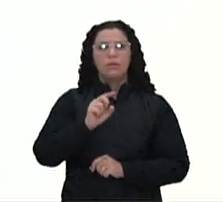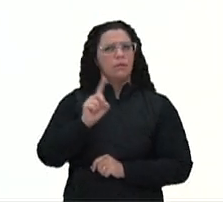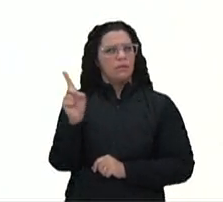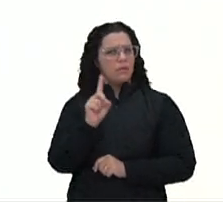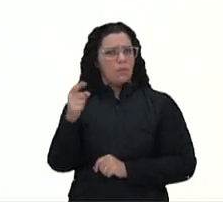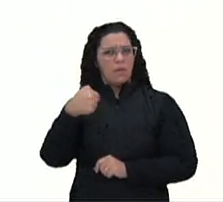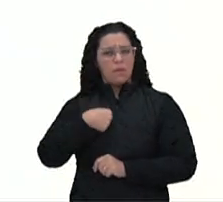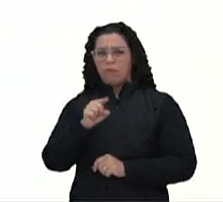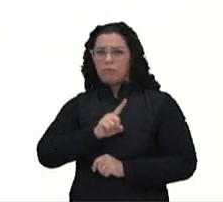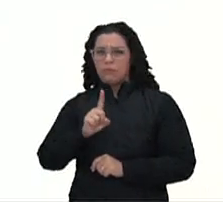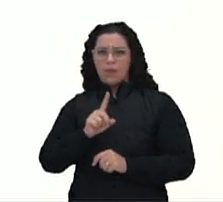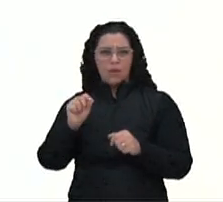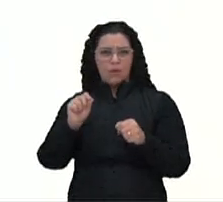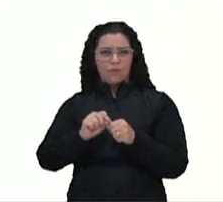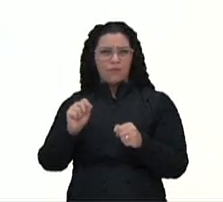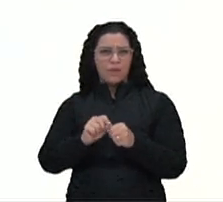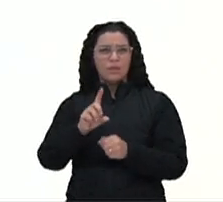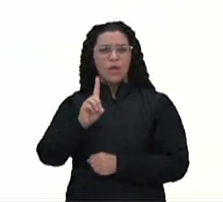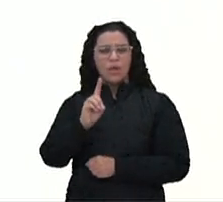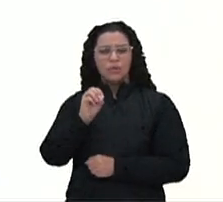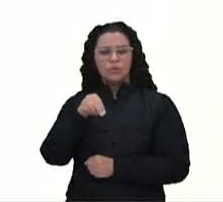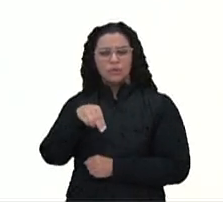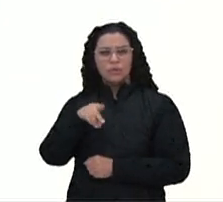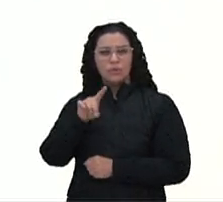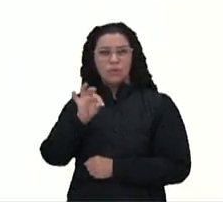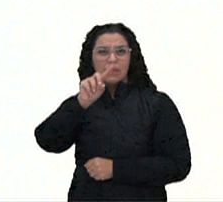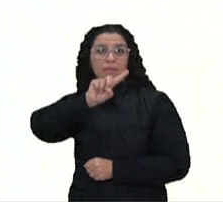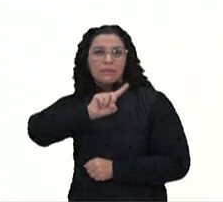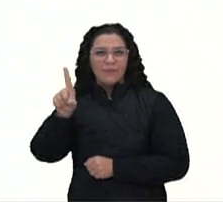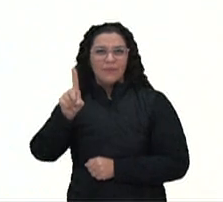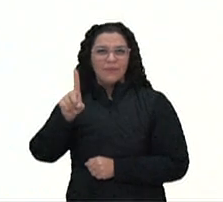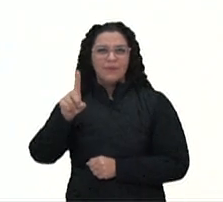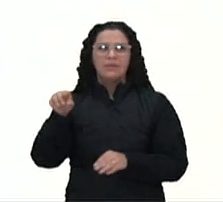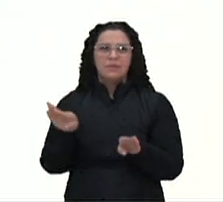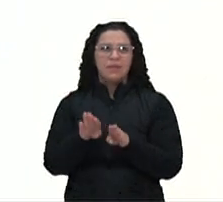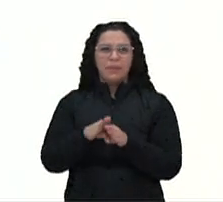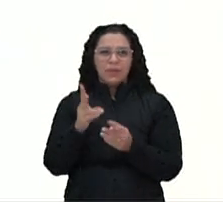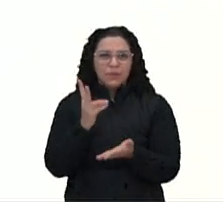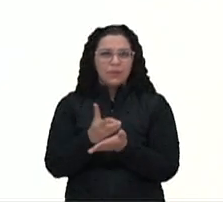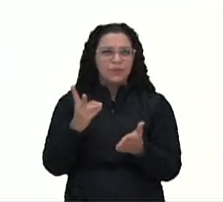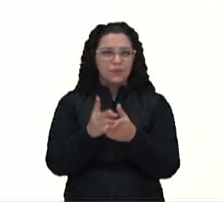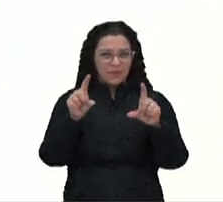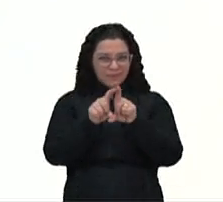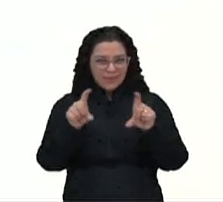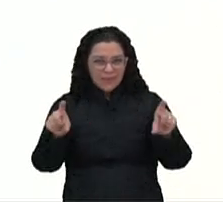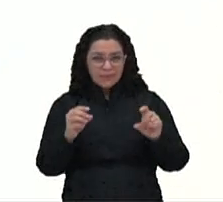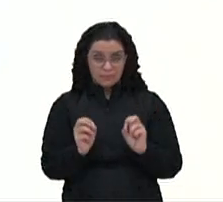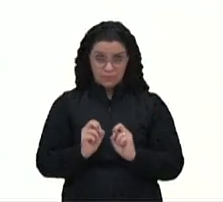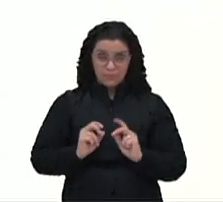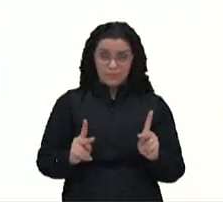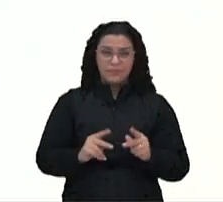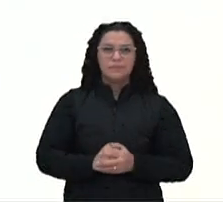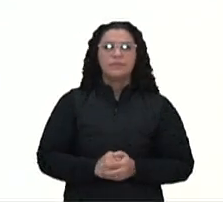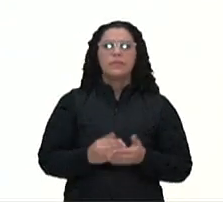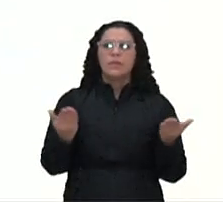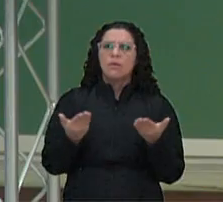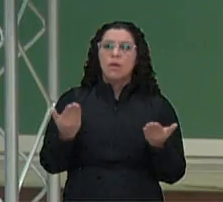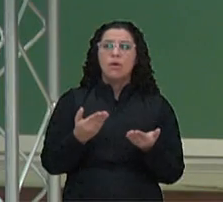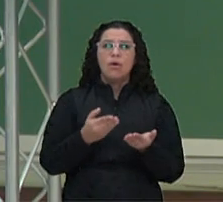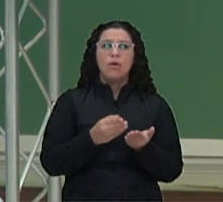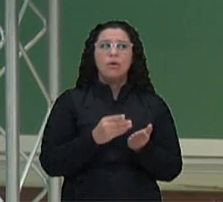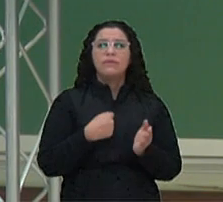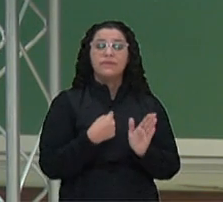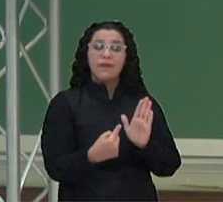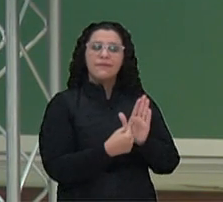I don't, então o don't ele entra na negativa, e daí você repete o resto da frase, ok? Então é exatamente a